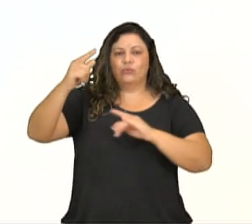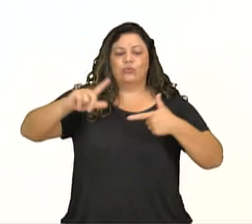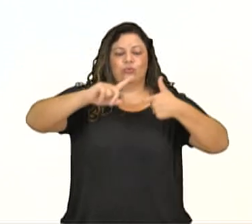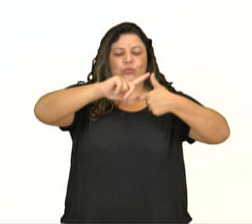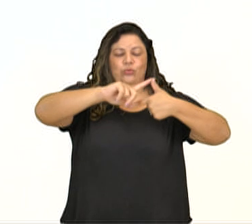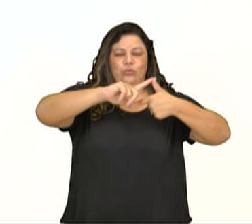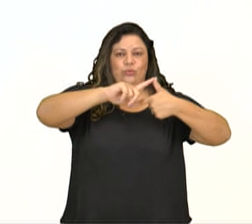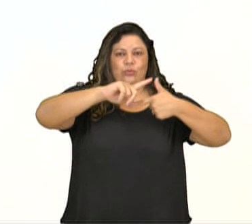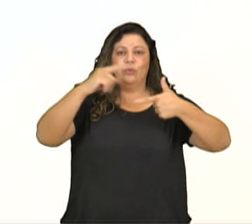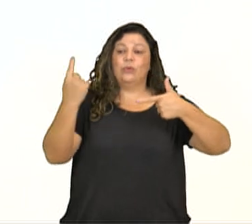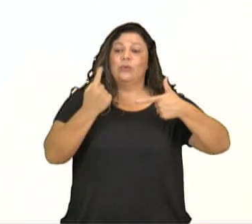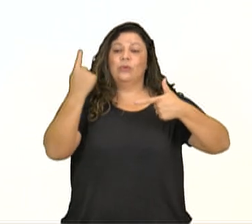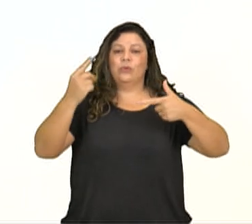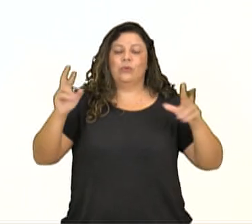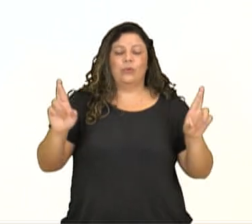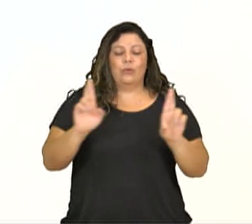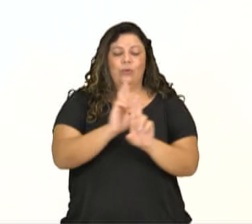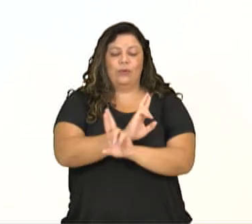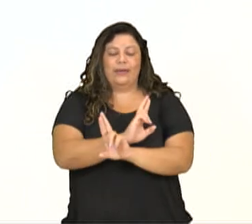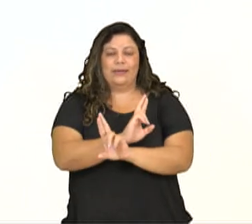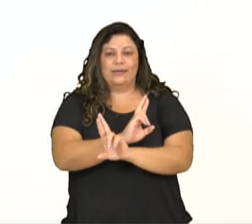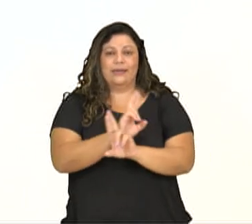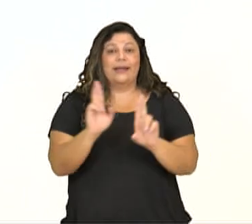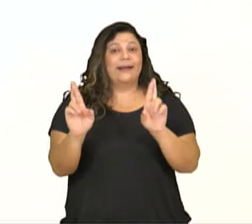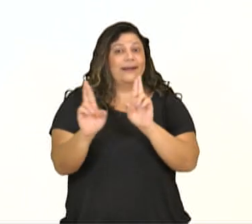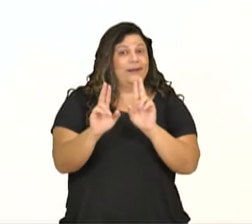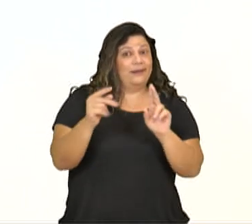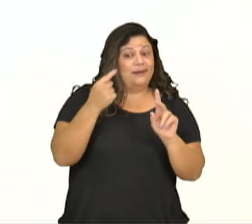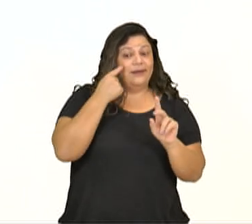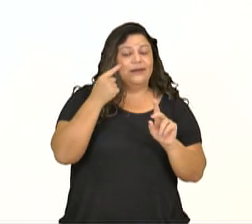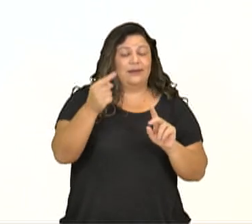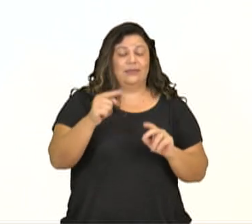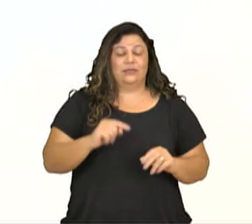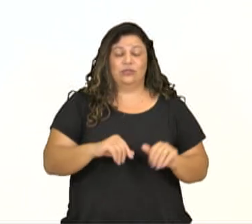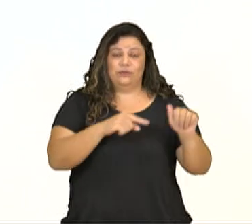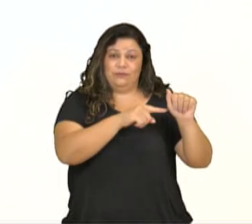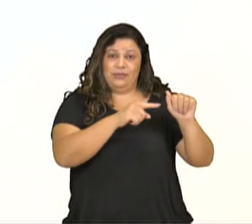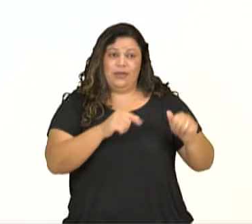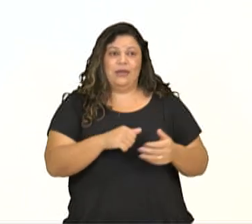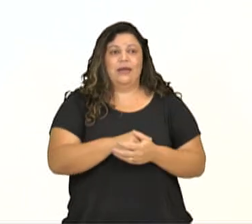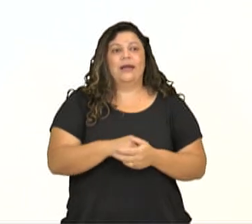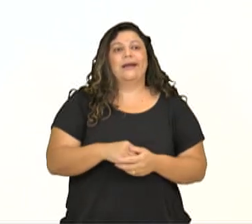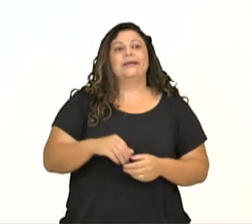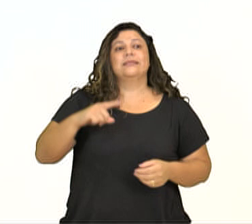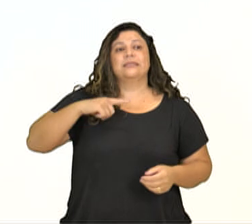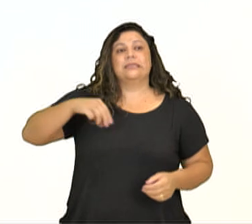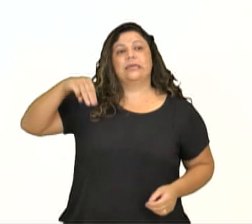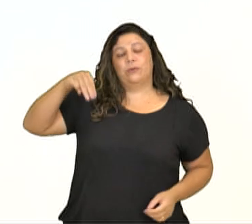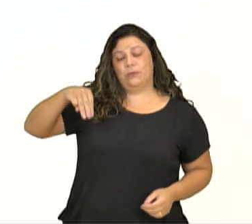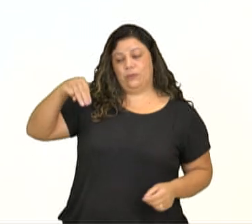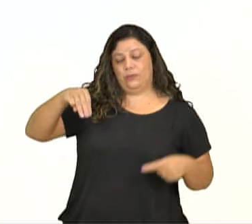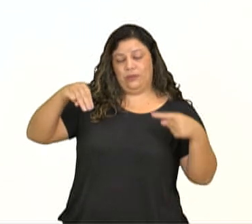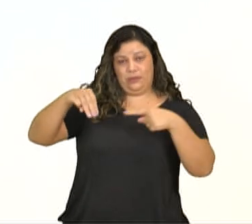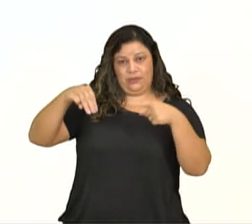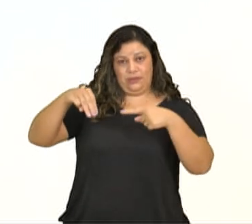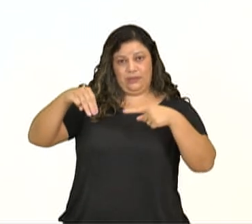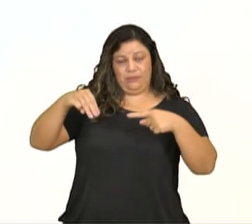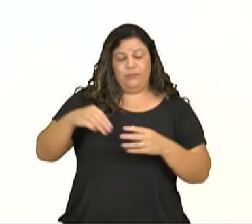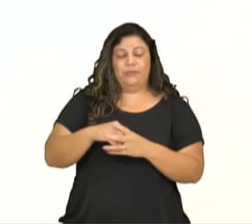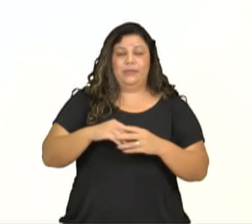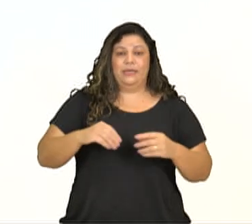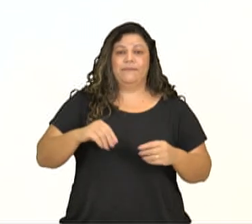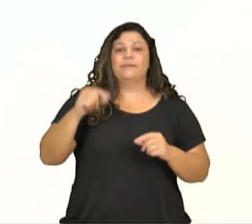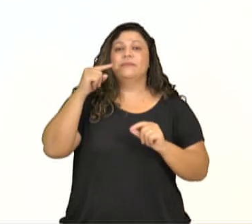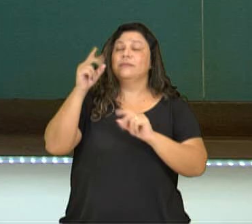mas relativa à hipotenusa. Temos também M, que é a projeção do cateto C sobre a